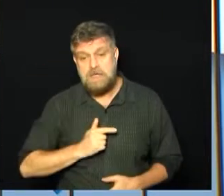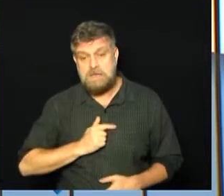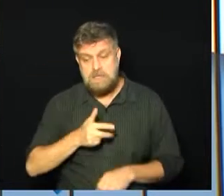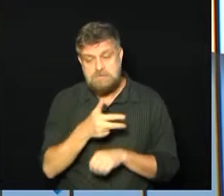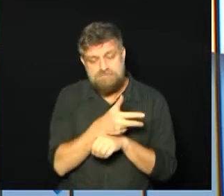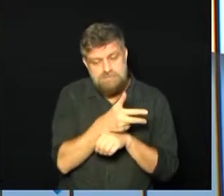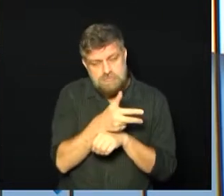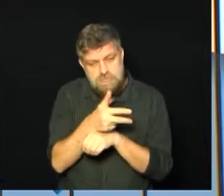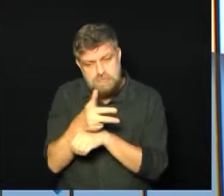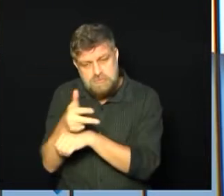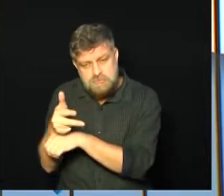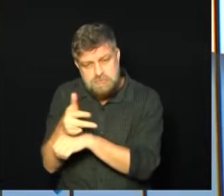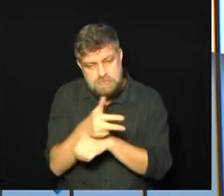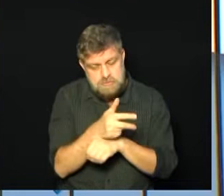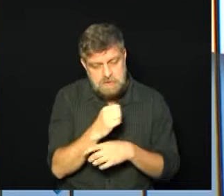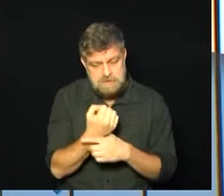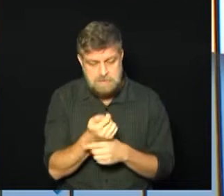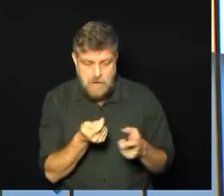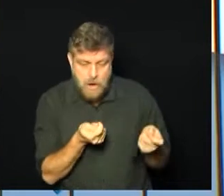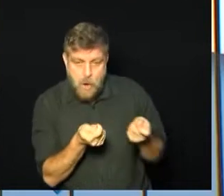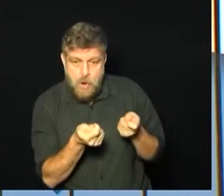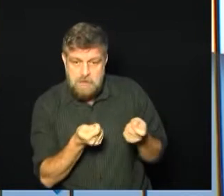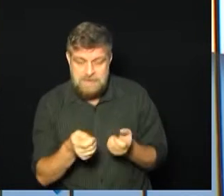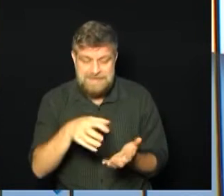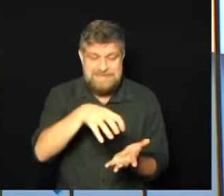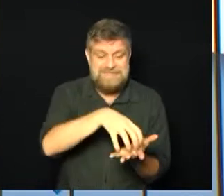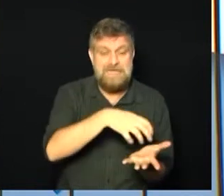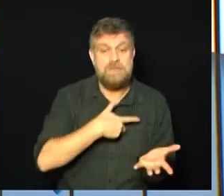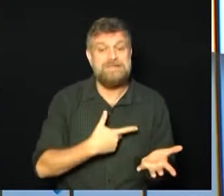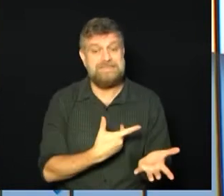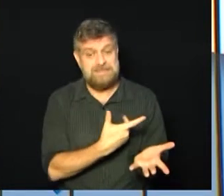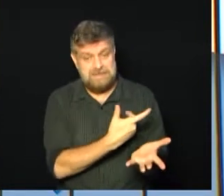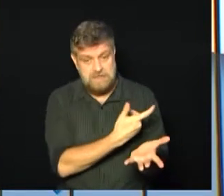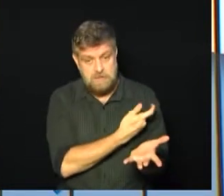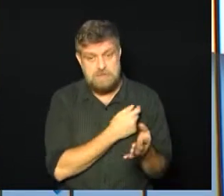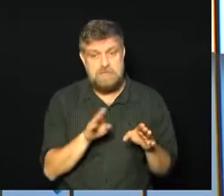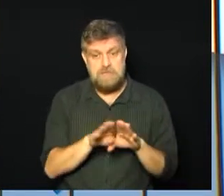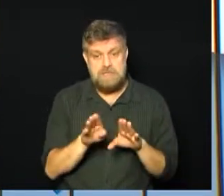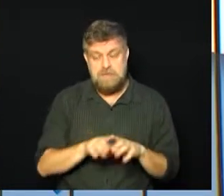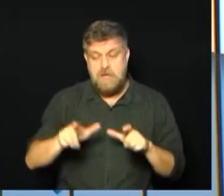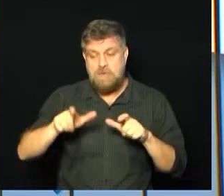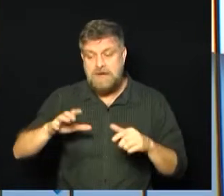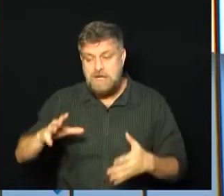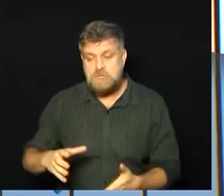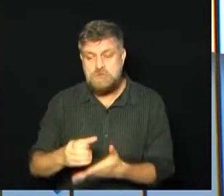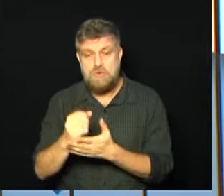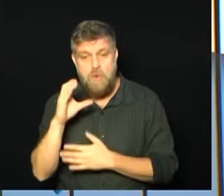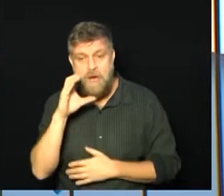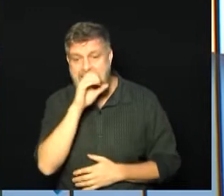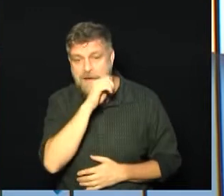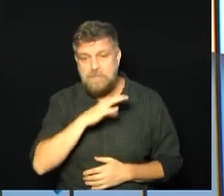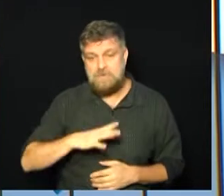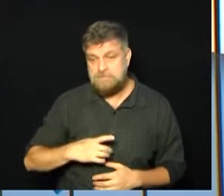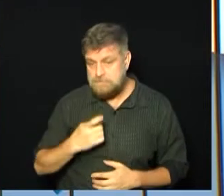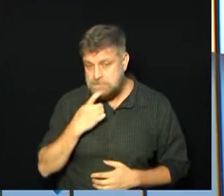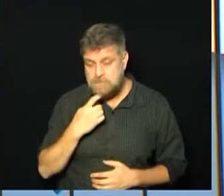câmeras de segurança e monitoramento nas unidades básicas de saúde e nas unidades de pronto atendimento em Campinas.